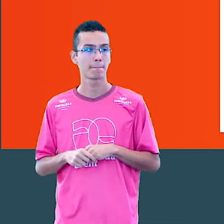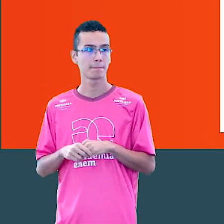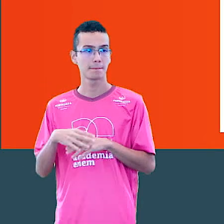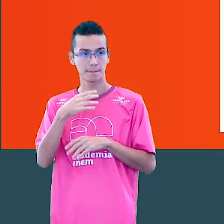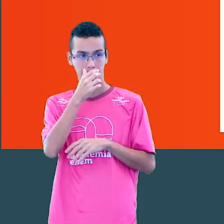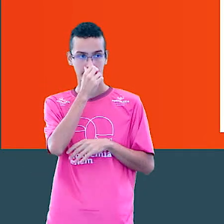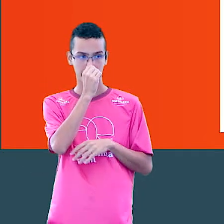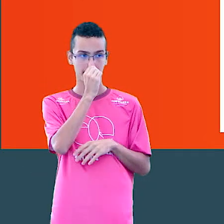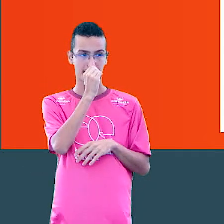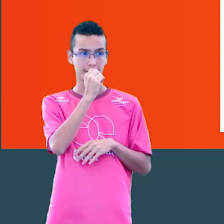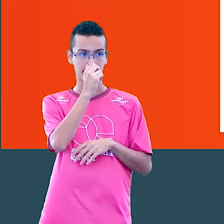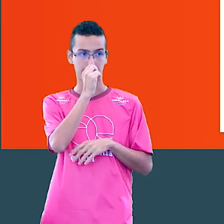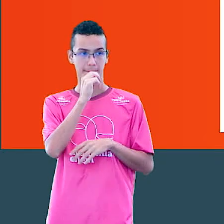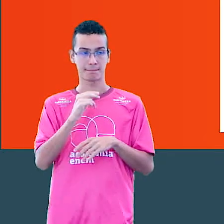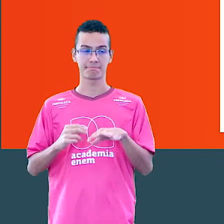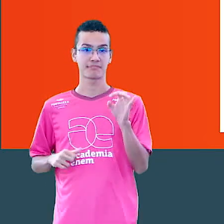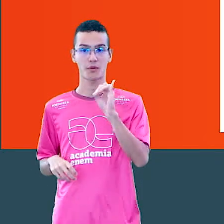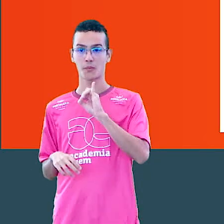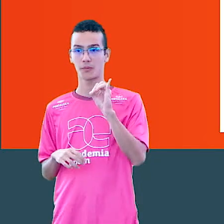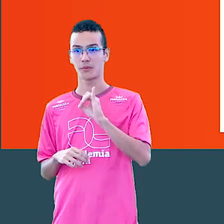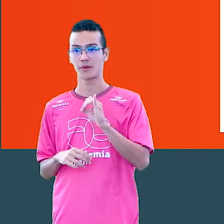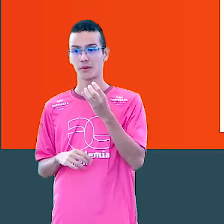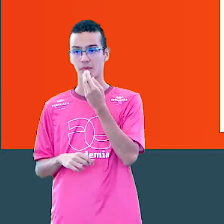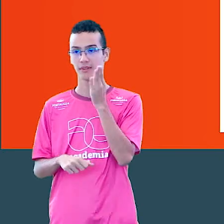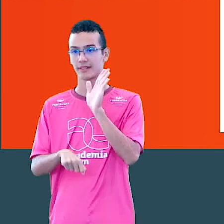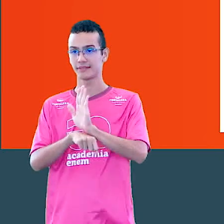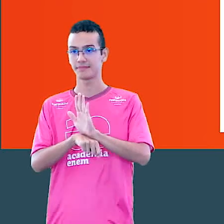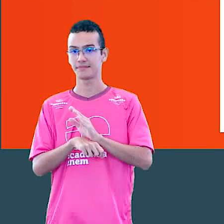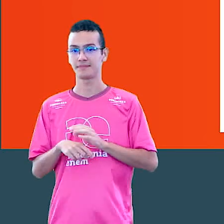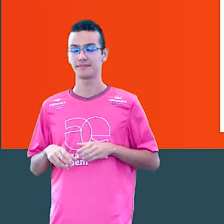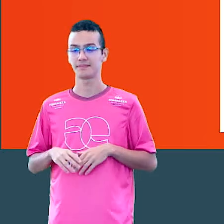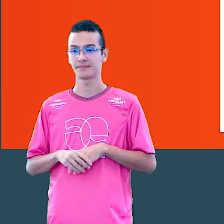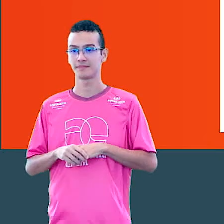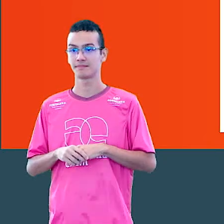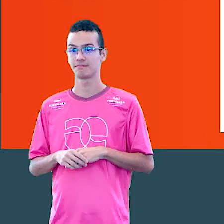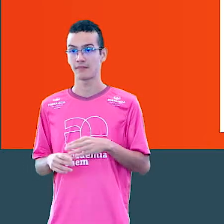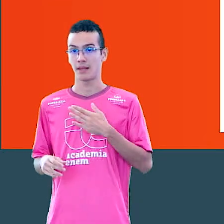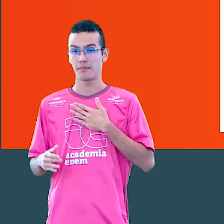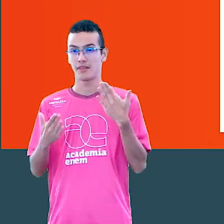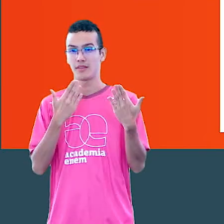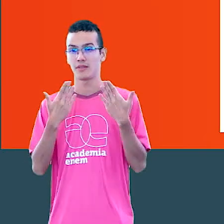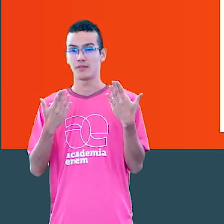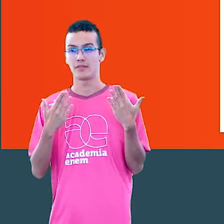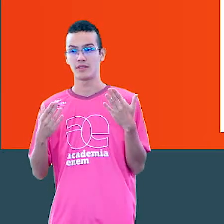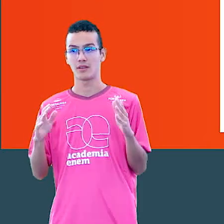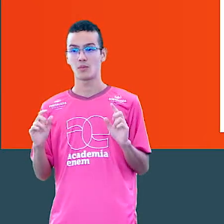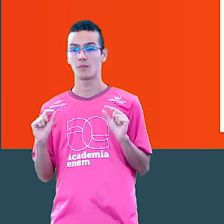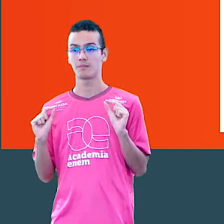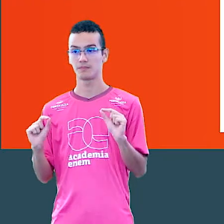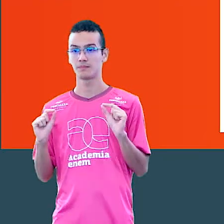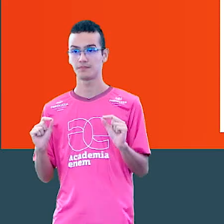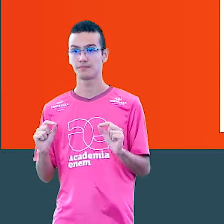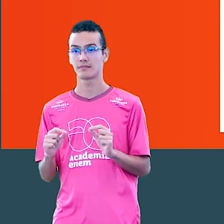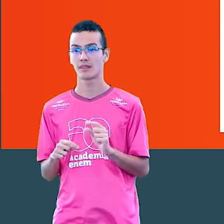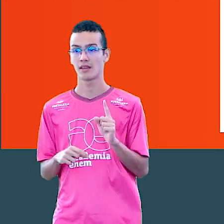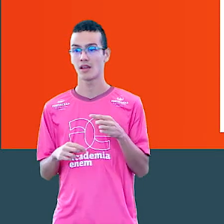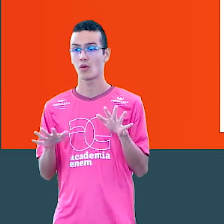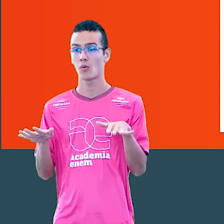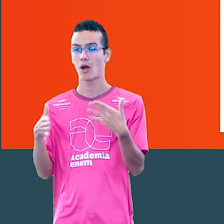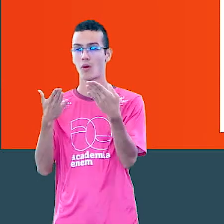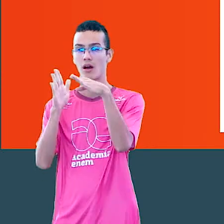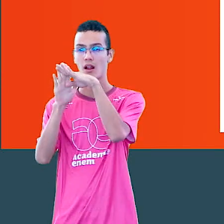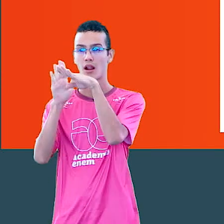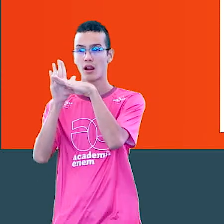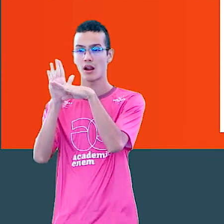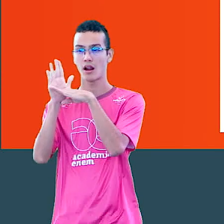Tá funcionando? Oi, boa tarde. Boa tarde. Então, a minha dúvida é sobre um dos critérios para